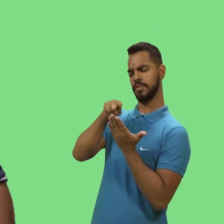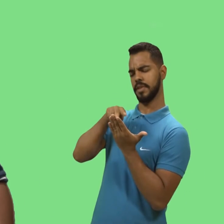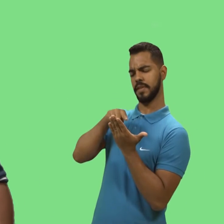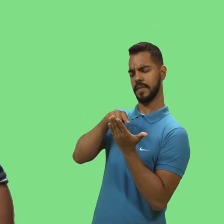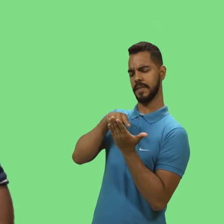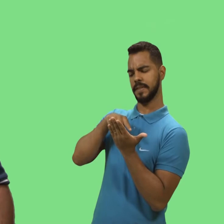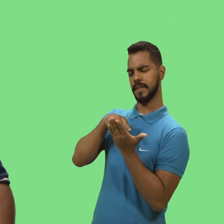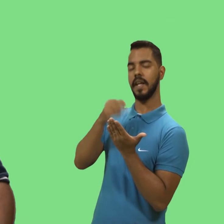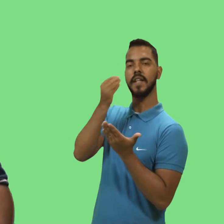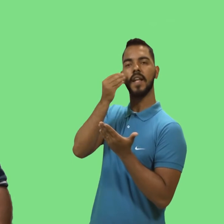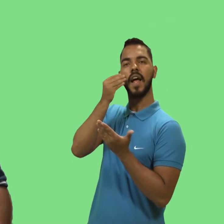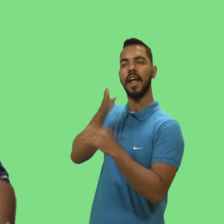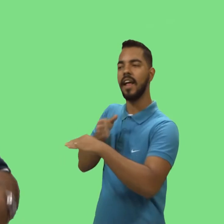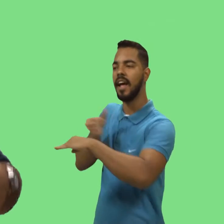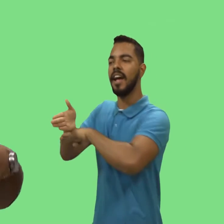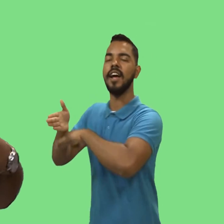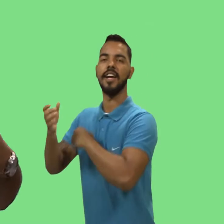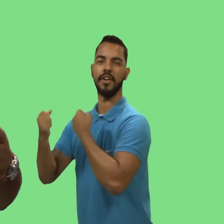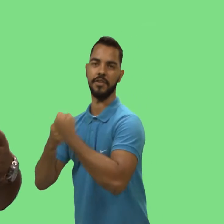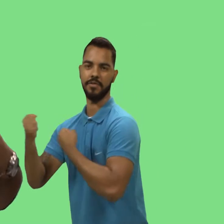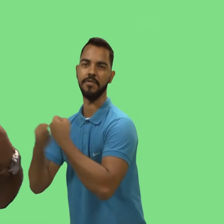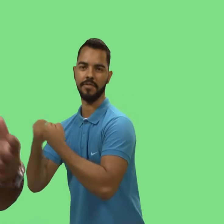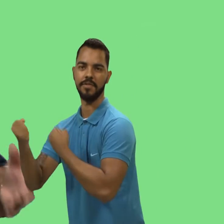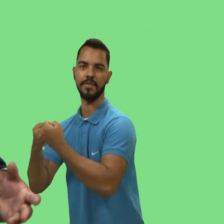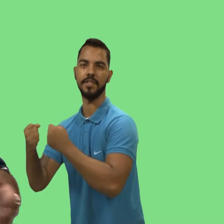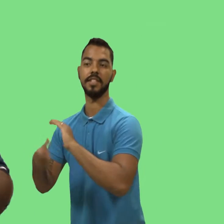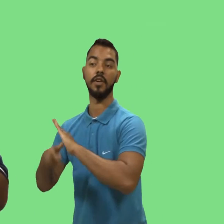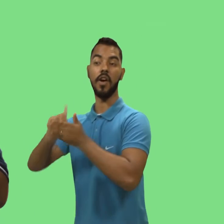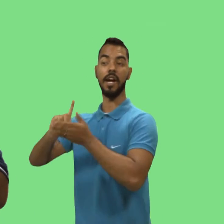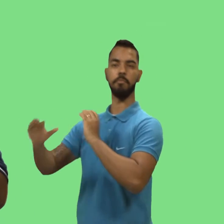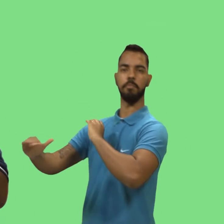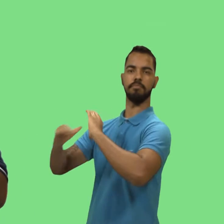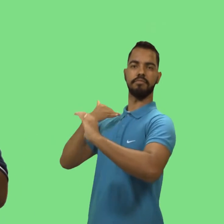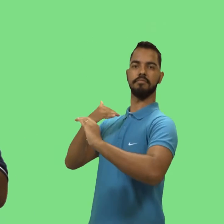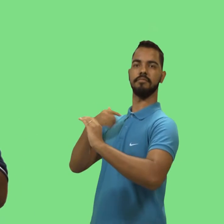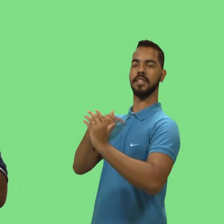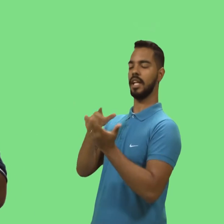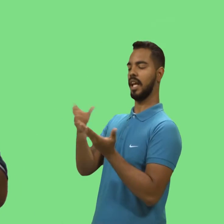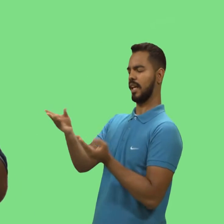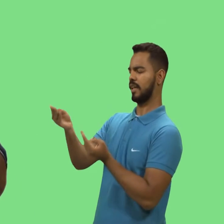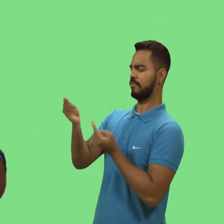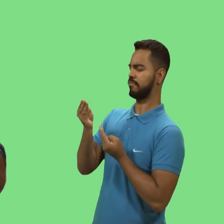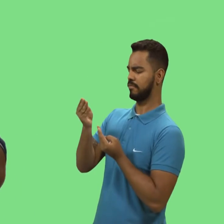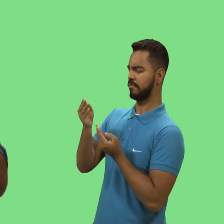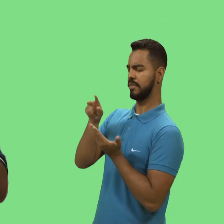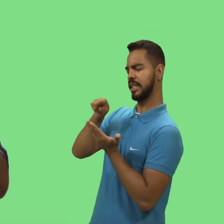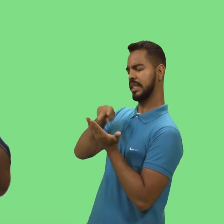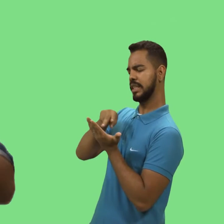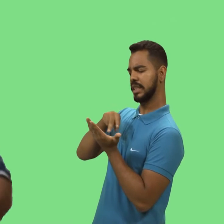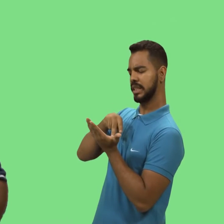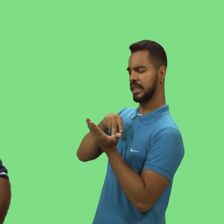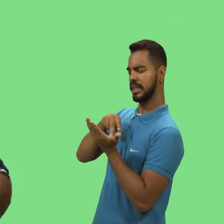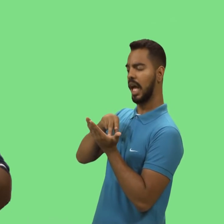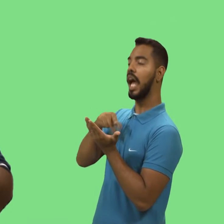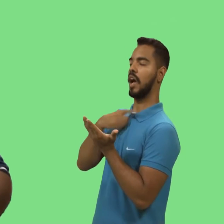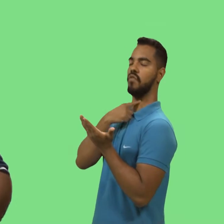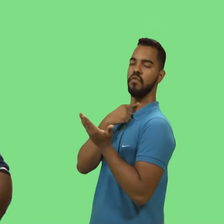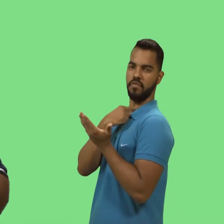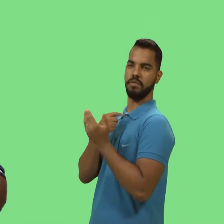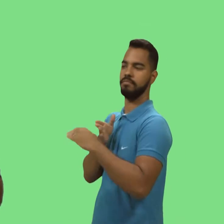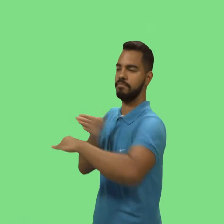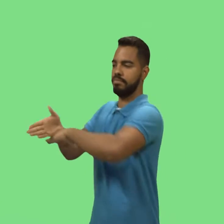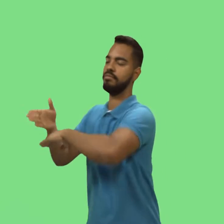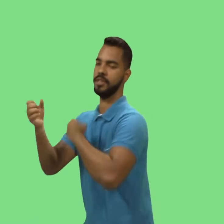e adequar os dados para divulgar na notícia completa. Este entendimento é importante, pois no